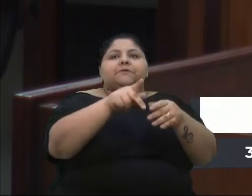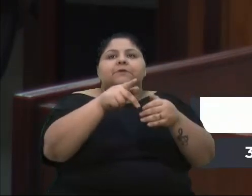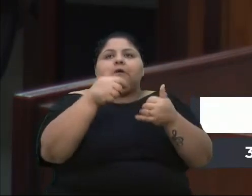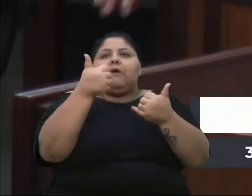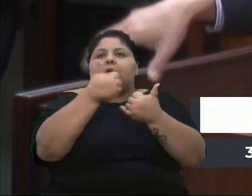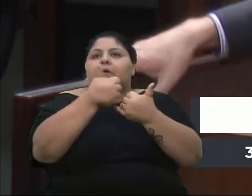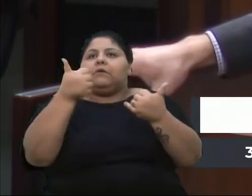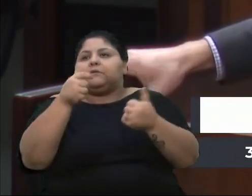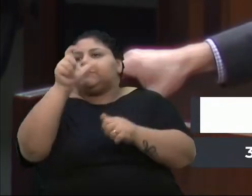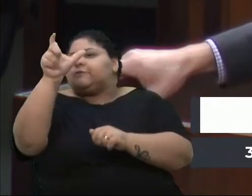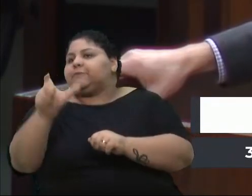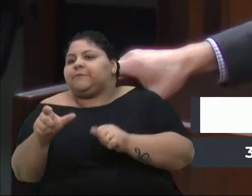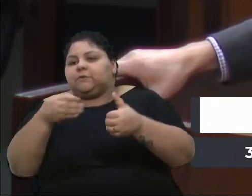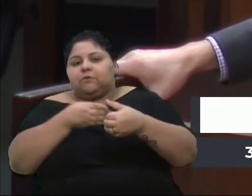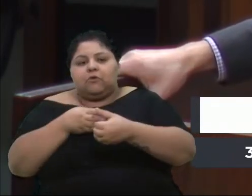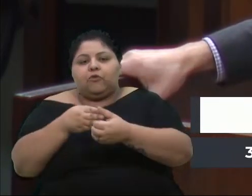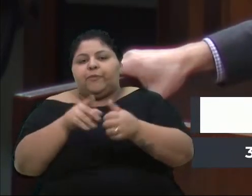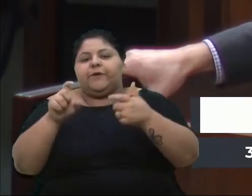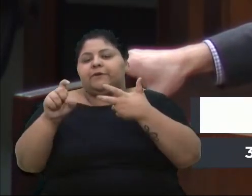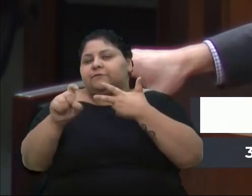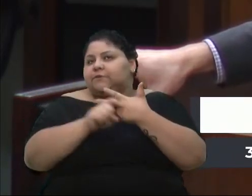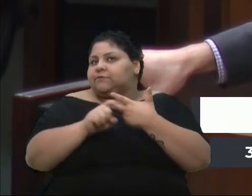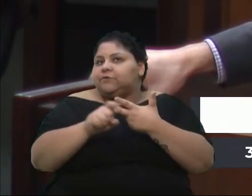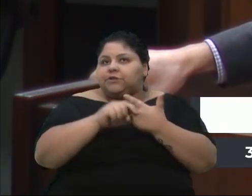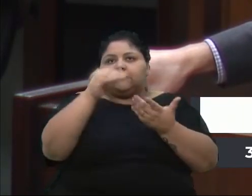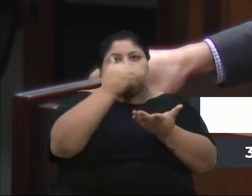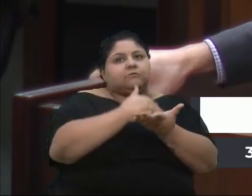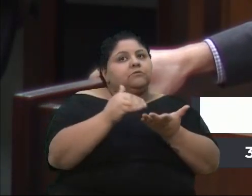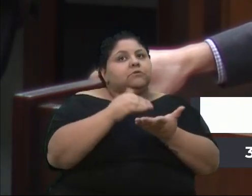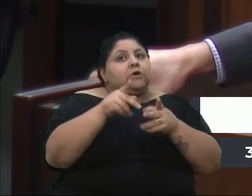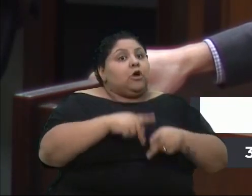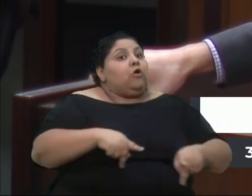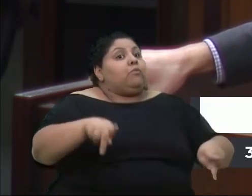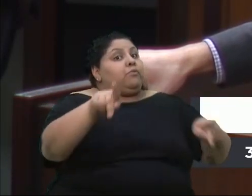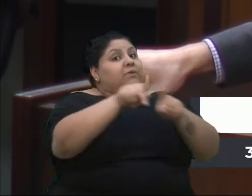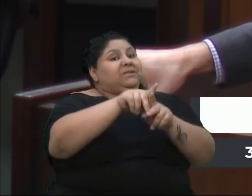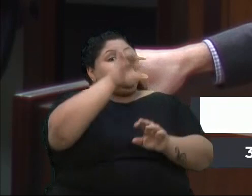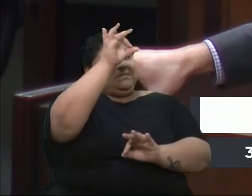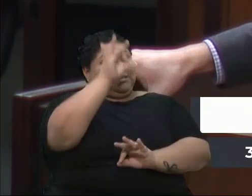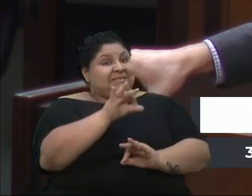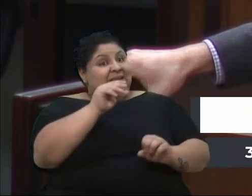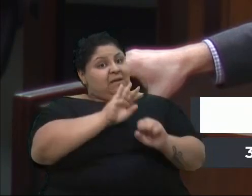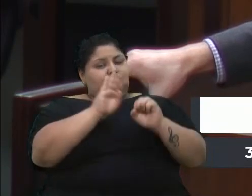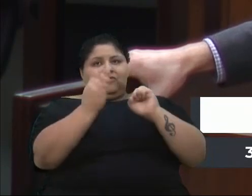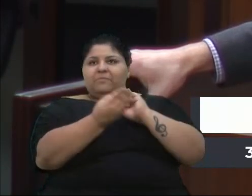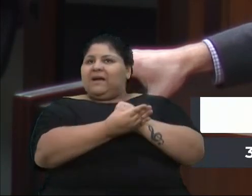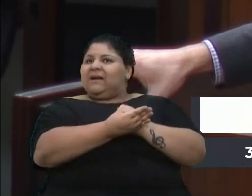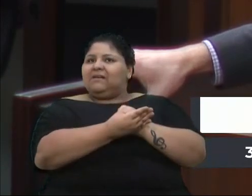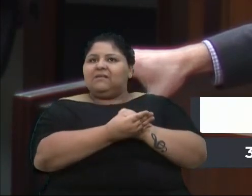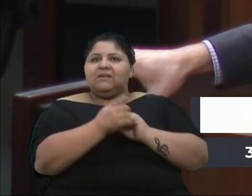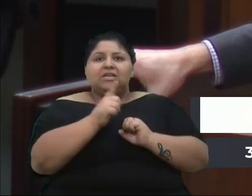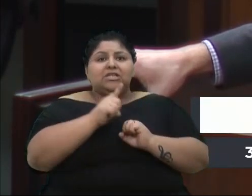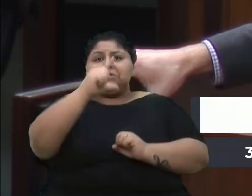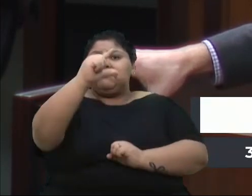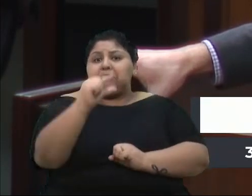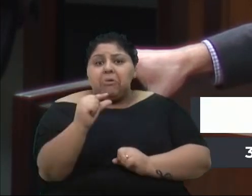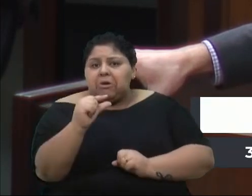estava lá acompanhando o Executivo, secretários, população de fato do bairro, tinha uma